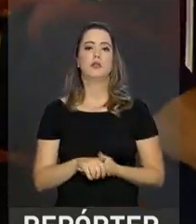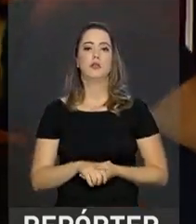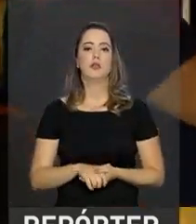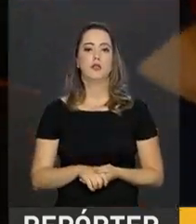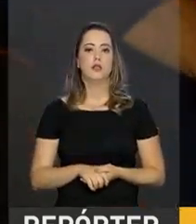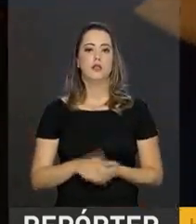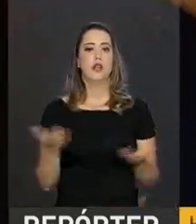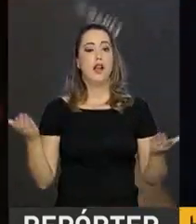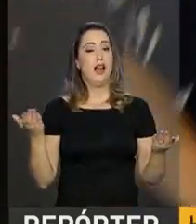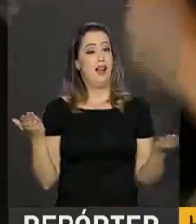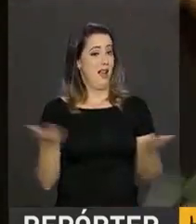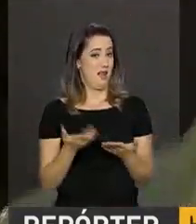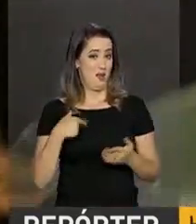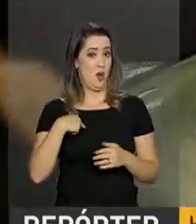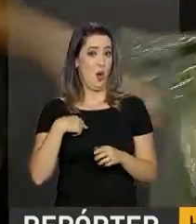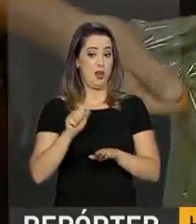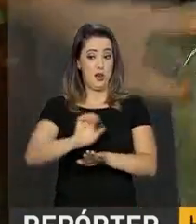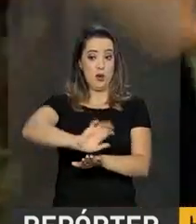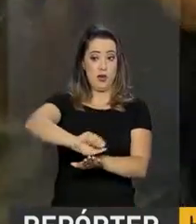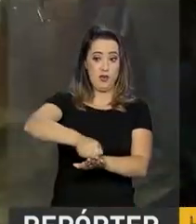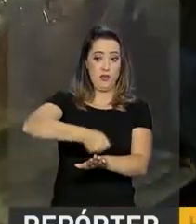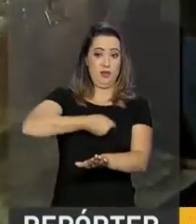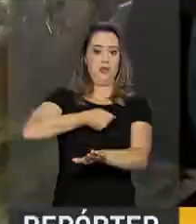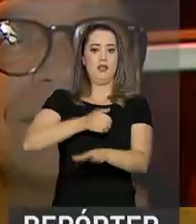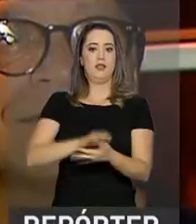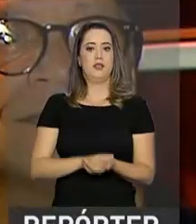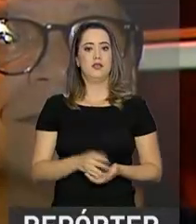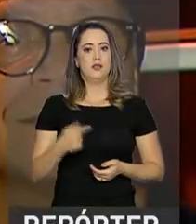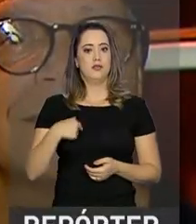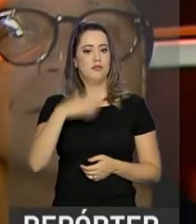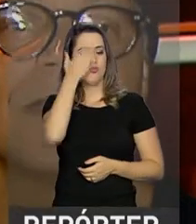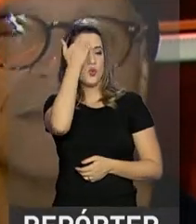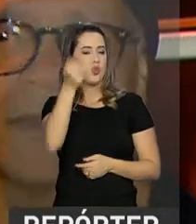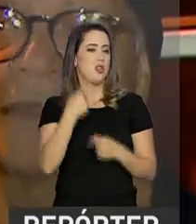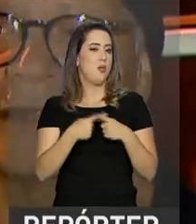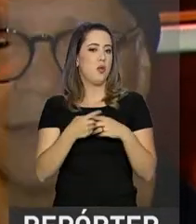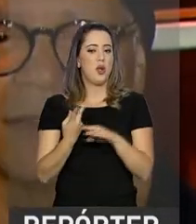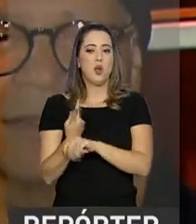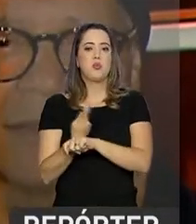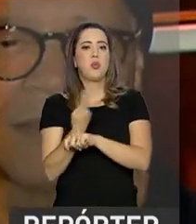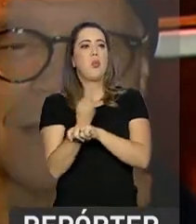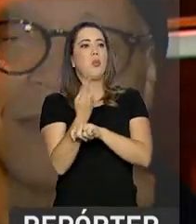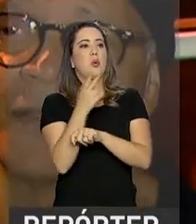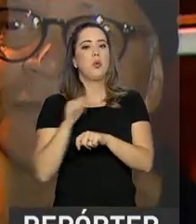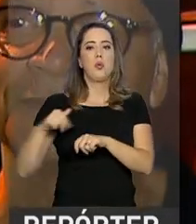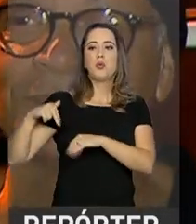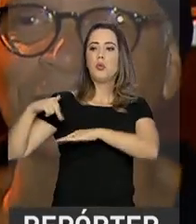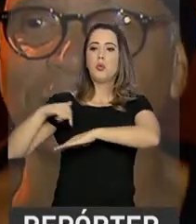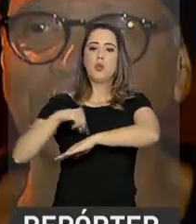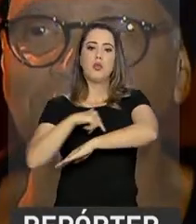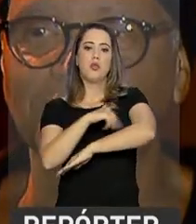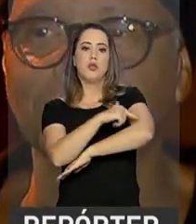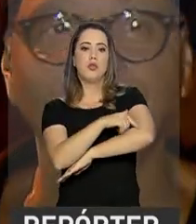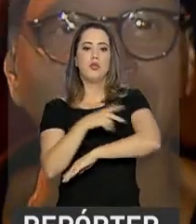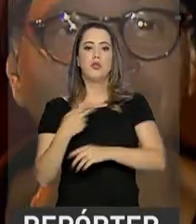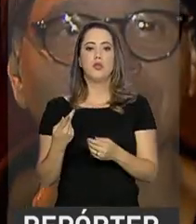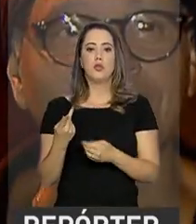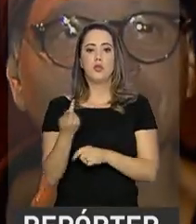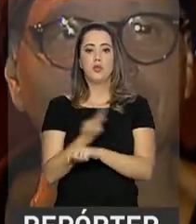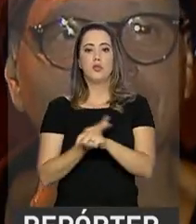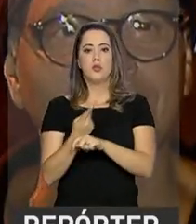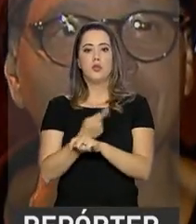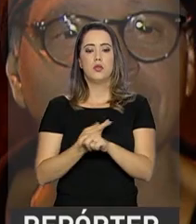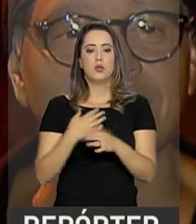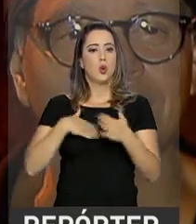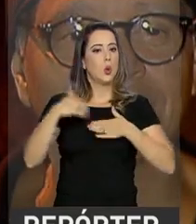quero a meia. Sei porque eu subi nessa rua. Aí eu subi, eu tava... Não, sério mesmo, tava caçando um pano, uma